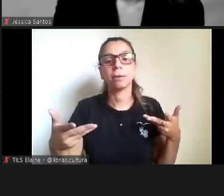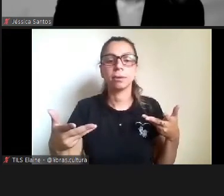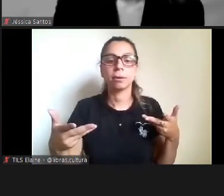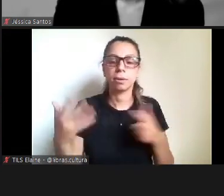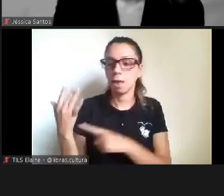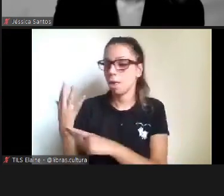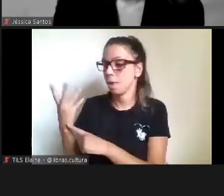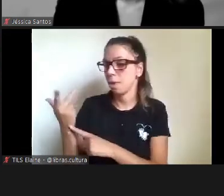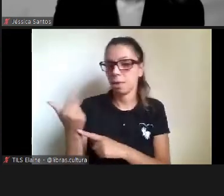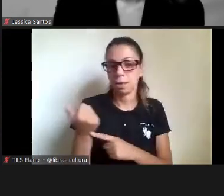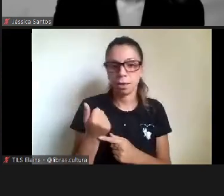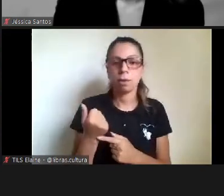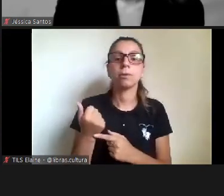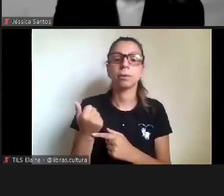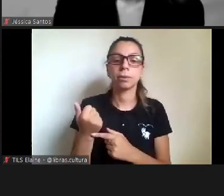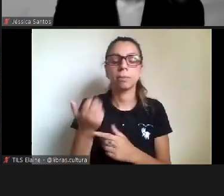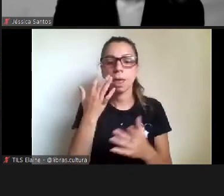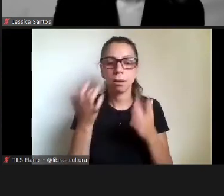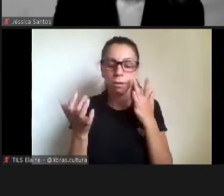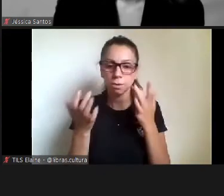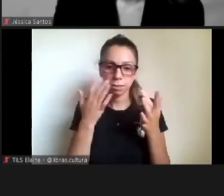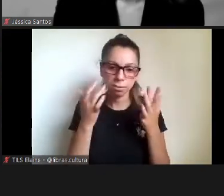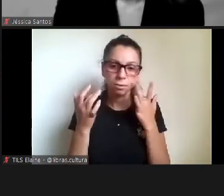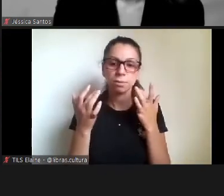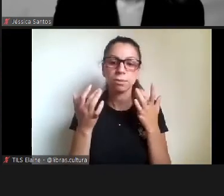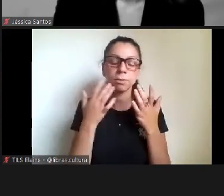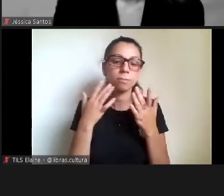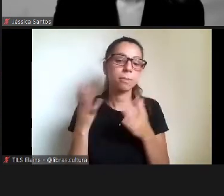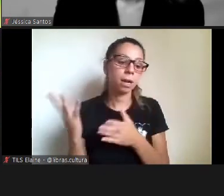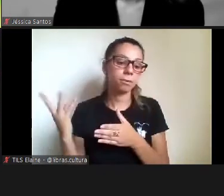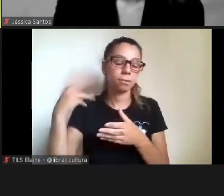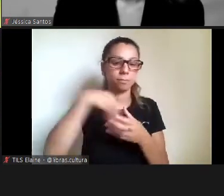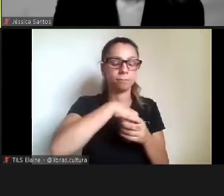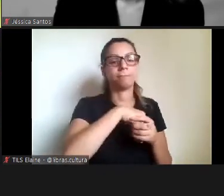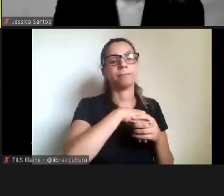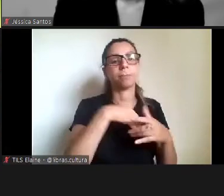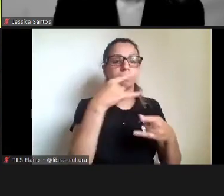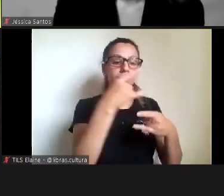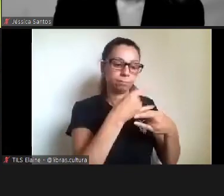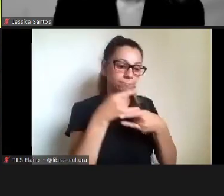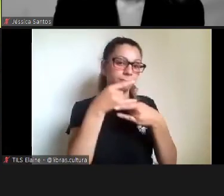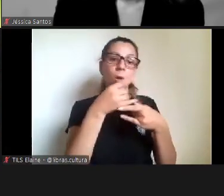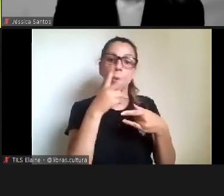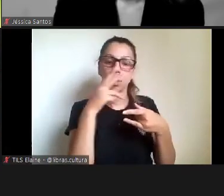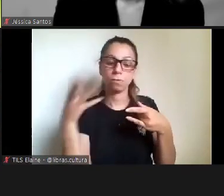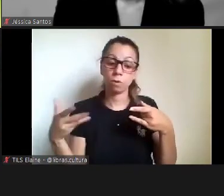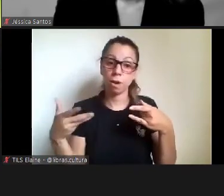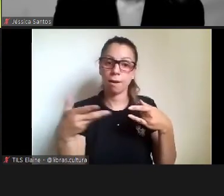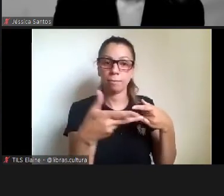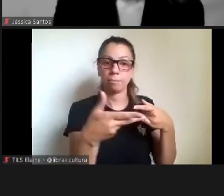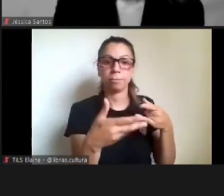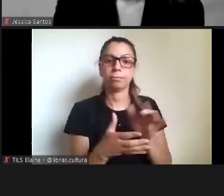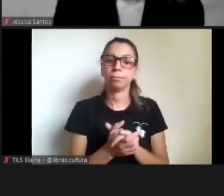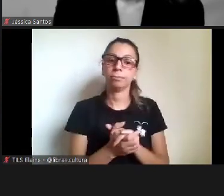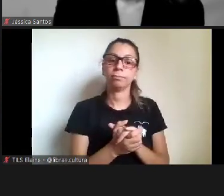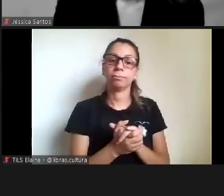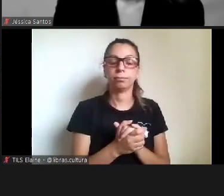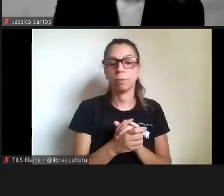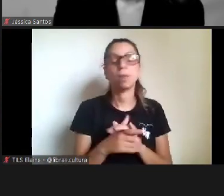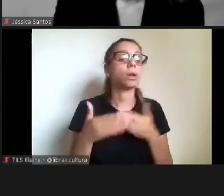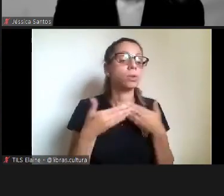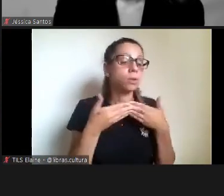arte, do teatro, para os meios virtuais. É um fato. Eu acho que abre-se um lugar, um outro